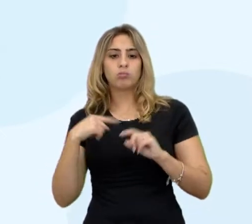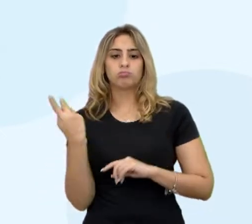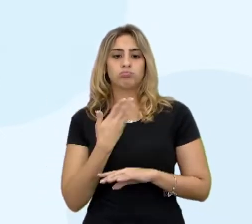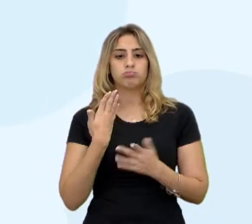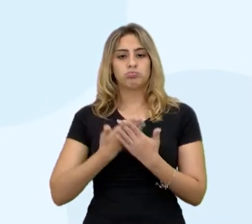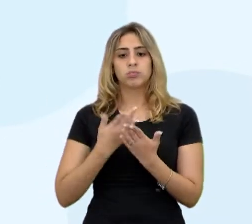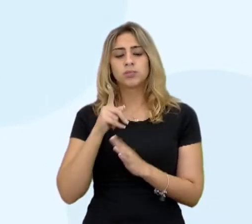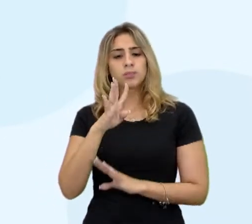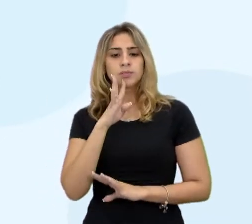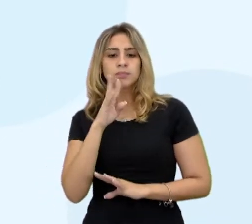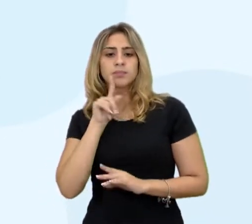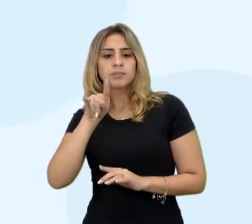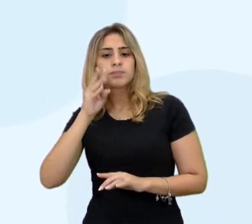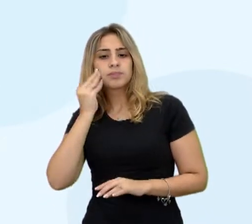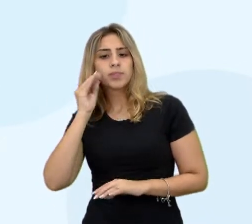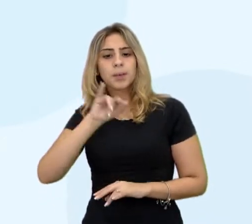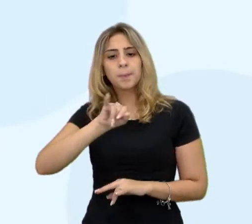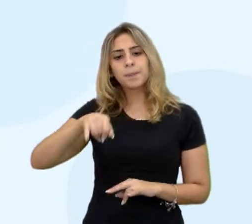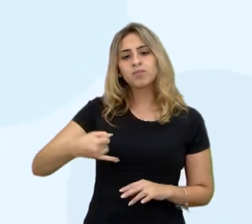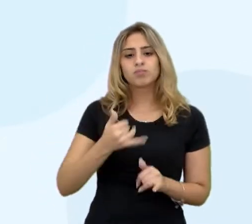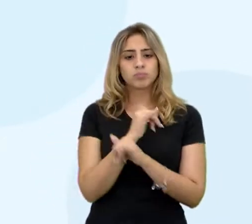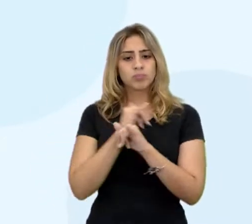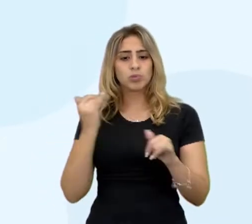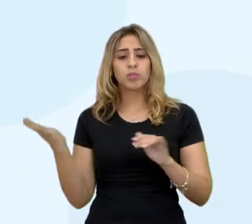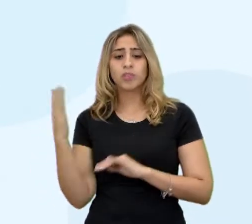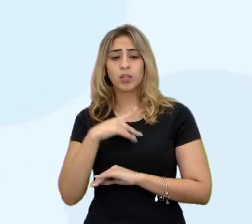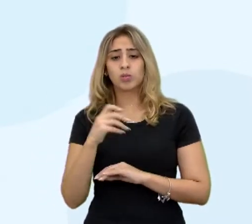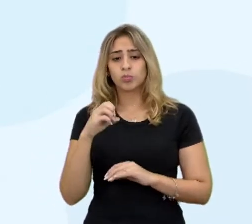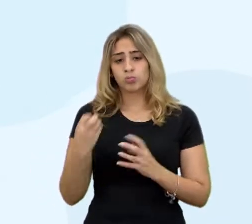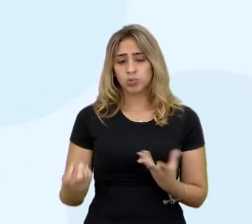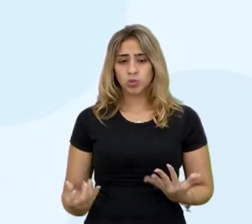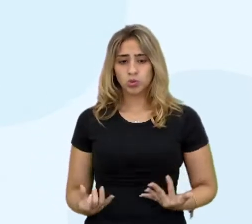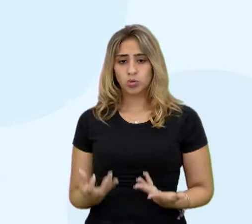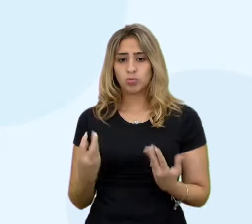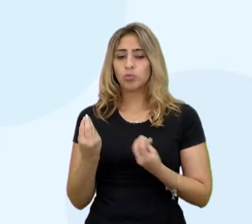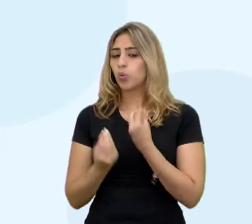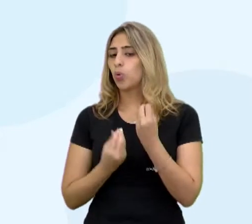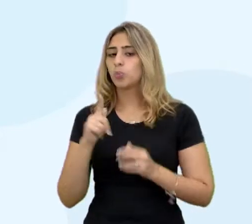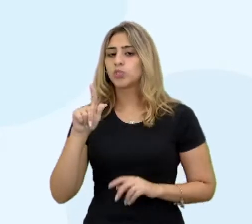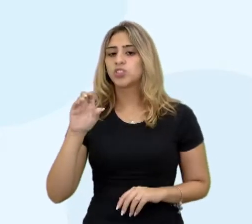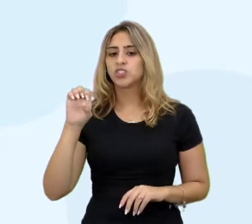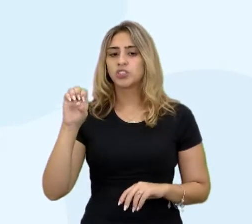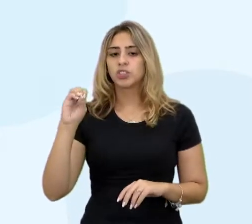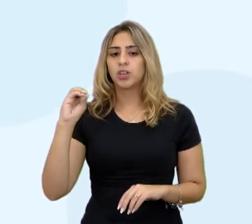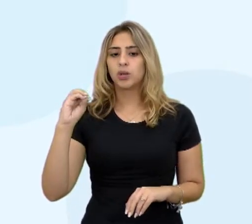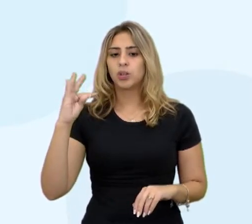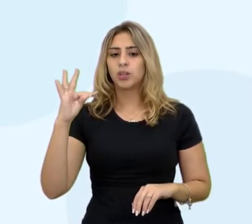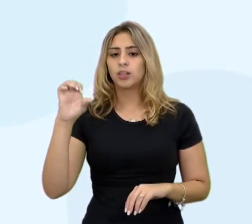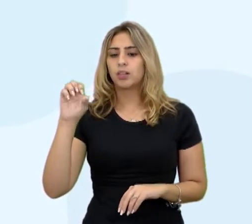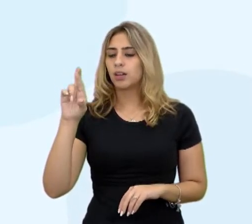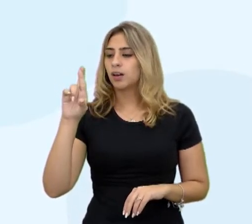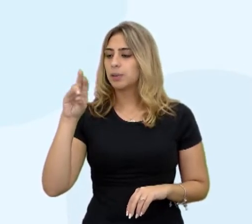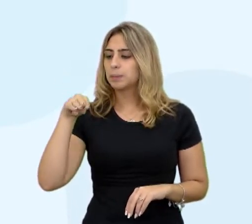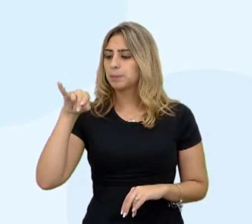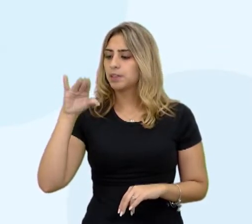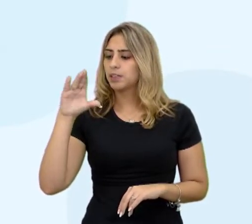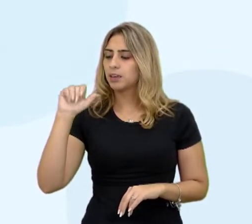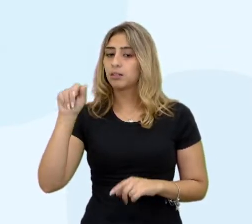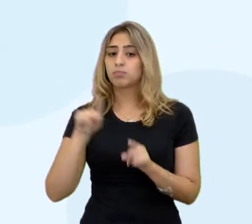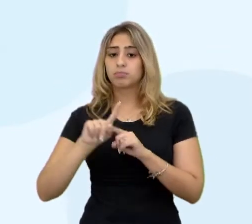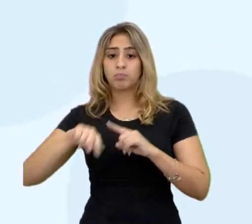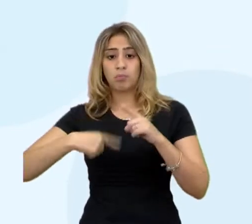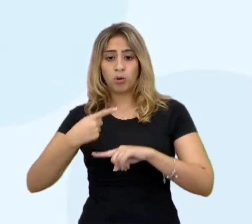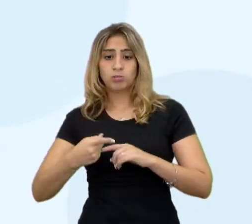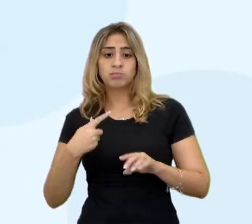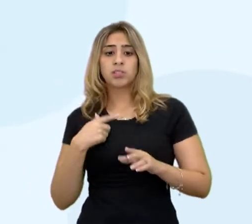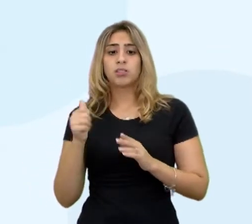aqui, é tentar aproveitar a energia que vem do solo. Neste caso, a gente está falando especificamente da geotérmica. Nas próximas